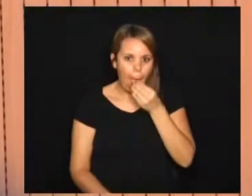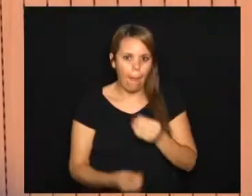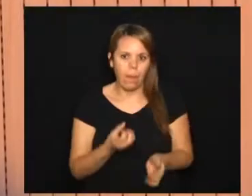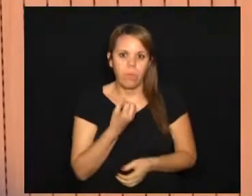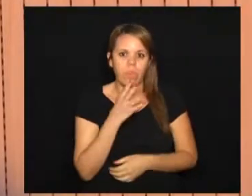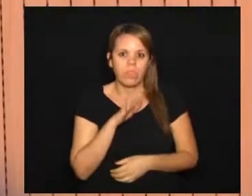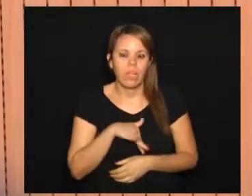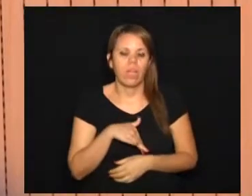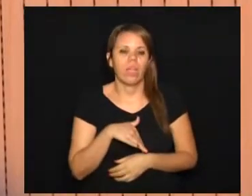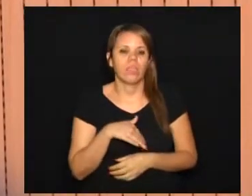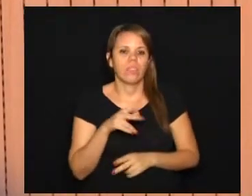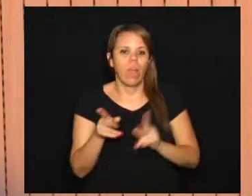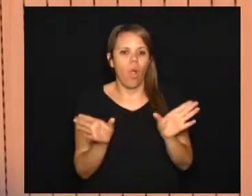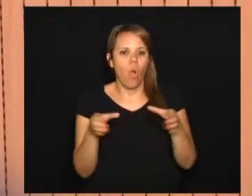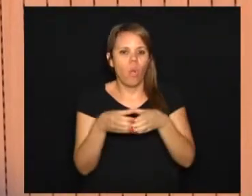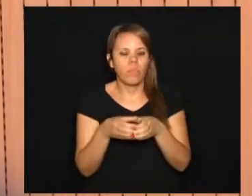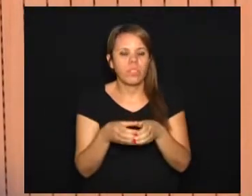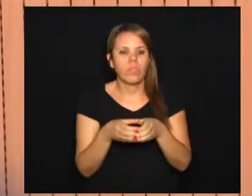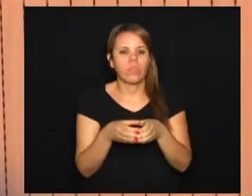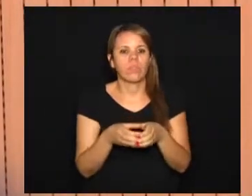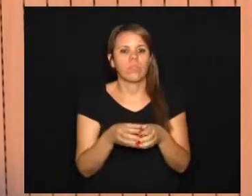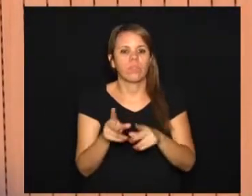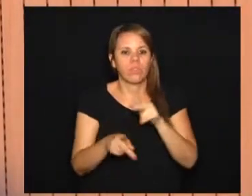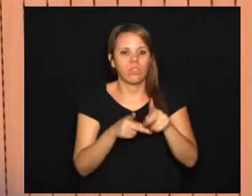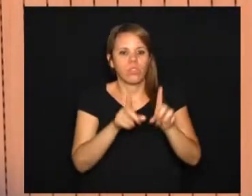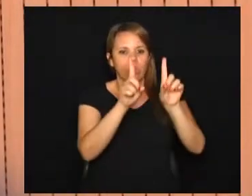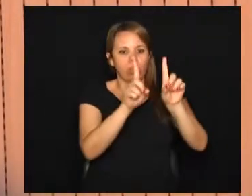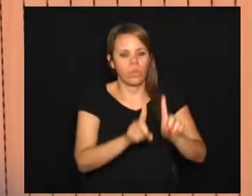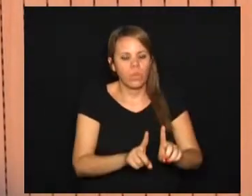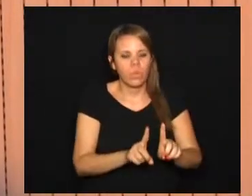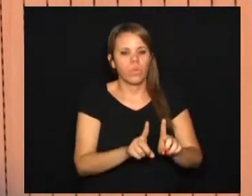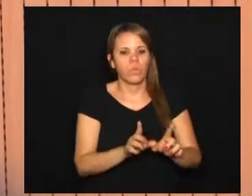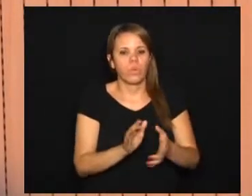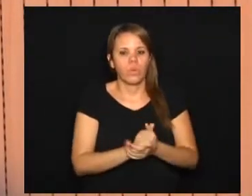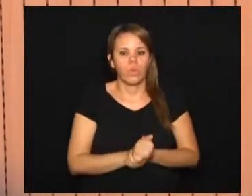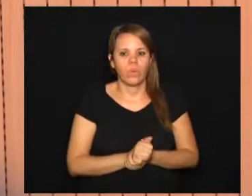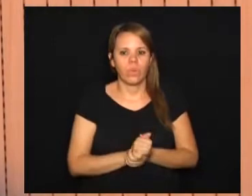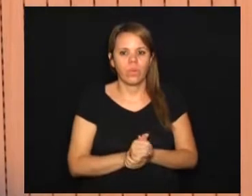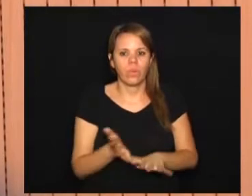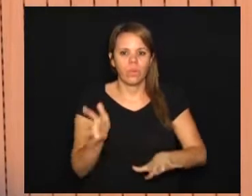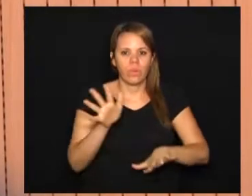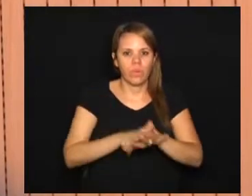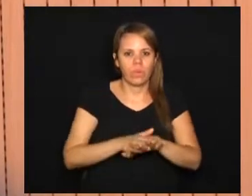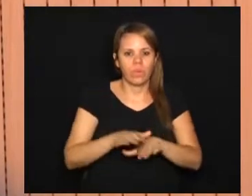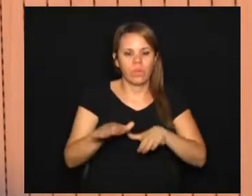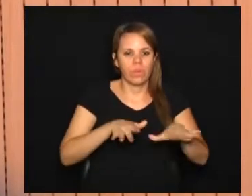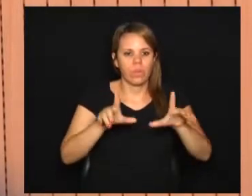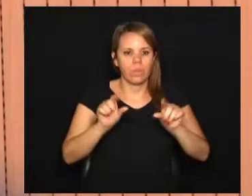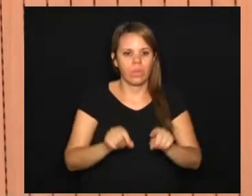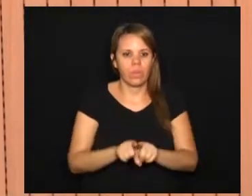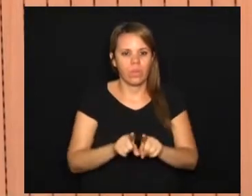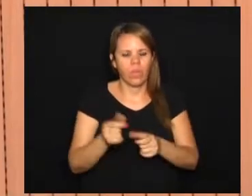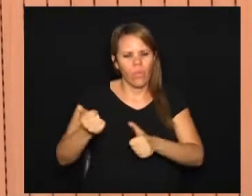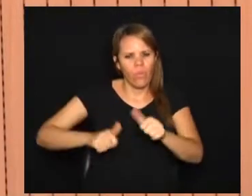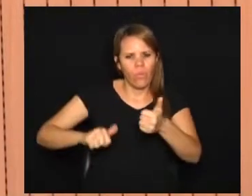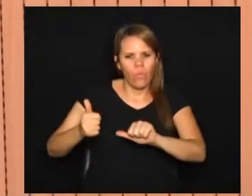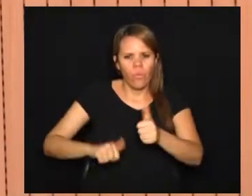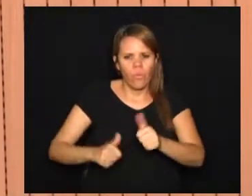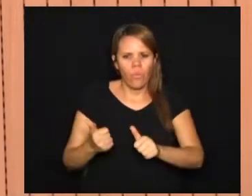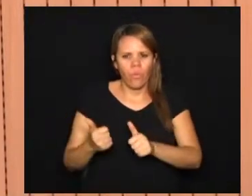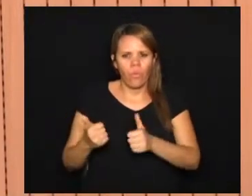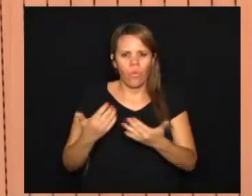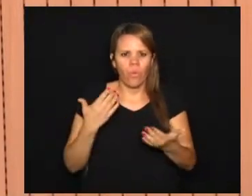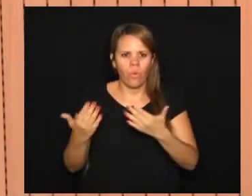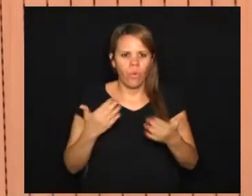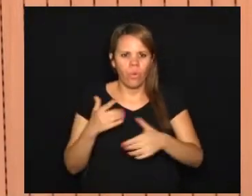Mobilidade Reduzida faz agora uma reunião importante focada na inclusão. A comissão vai fazer uma avaliação, um balanço